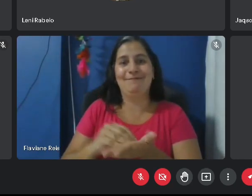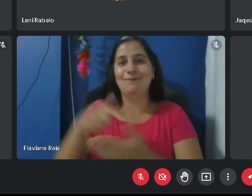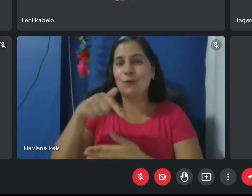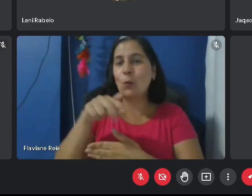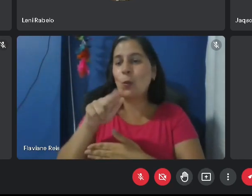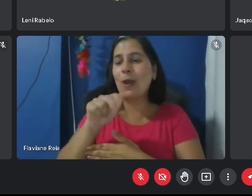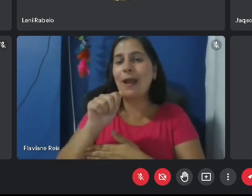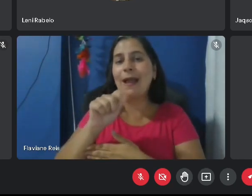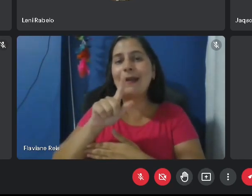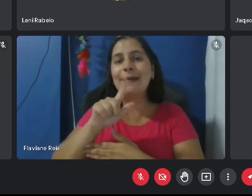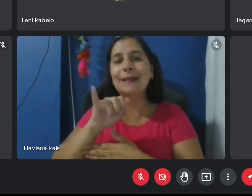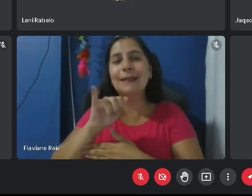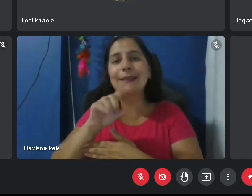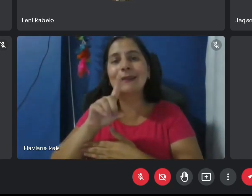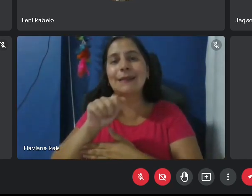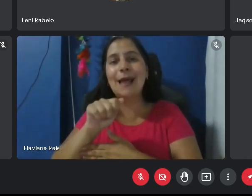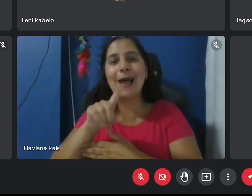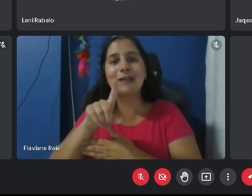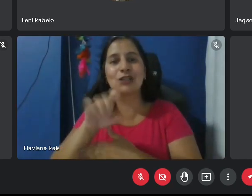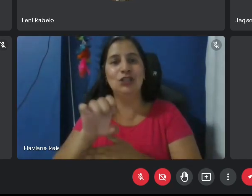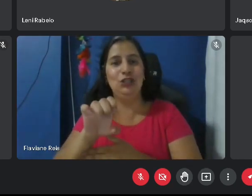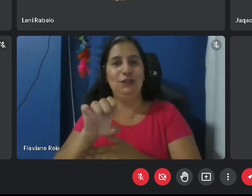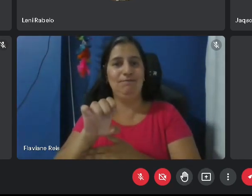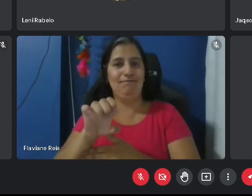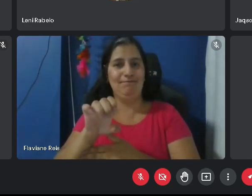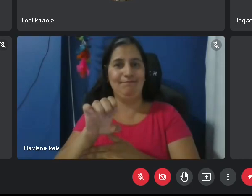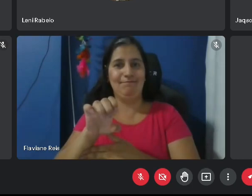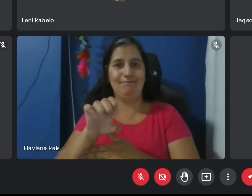Mas isso é tudo? Não, ainda falta.